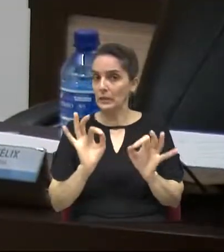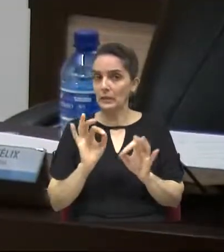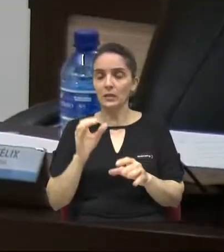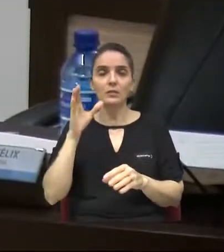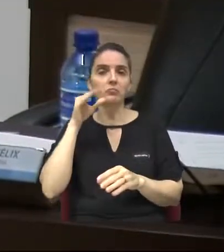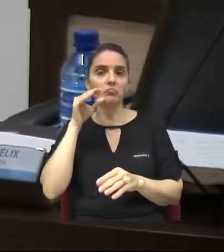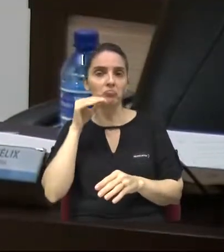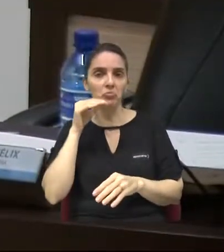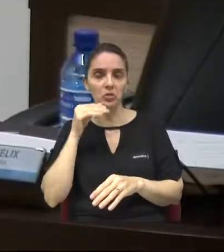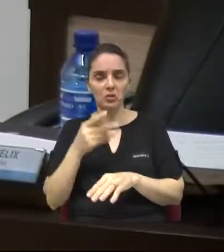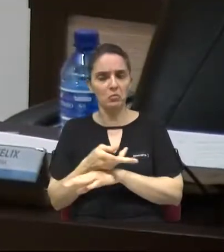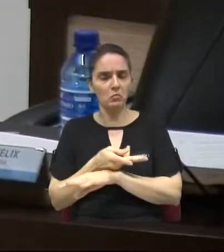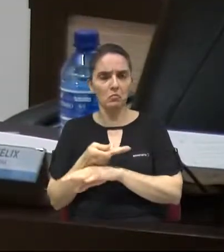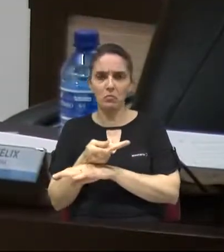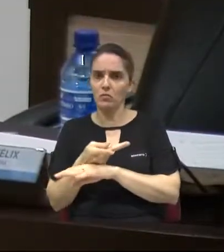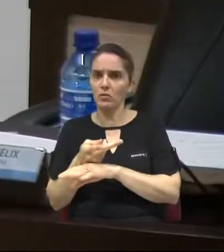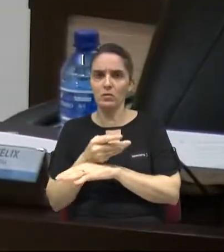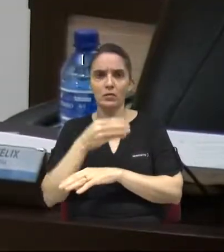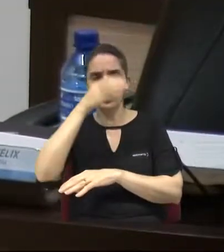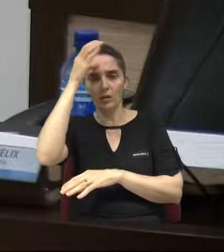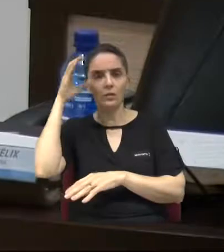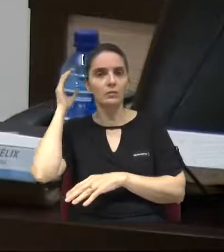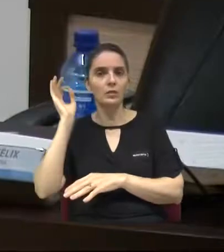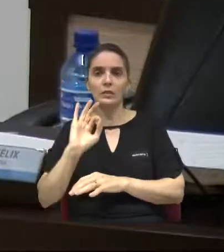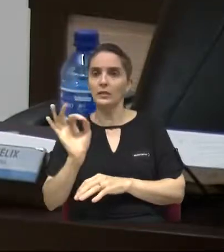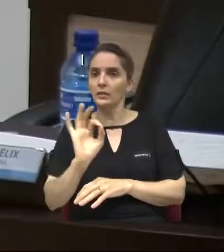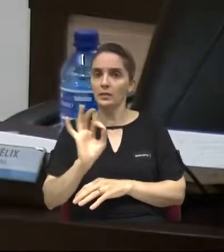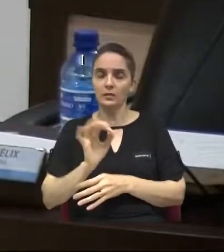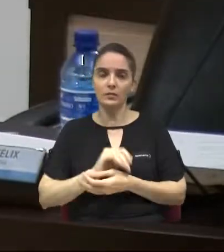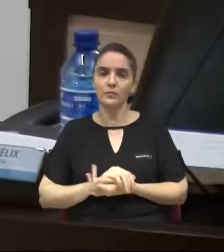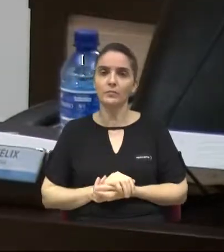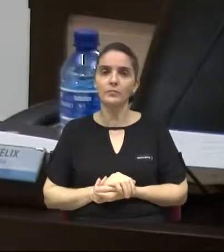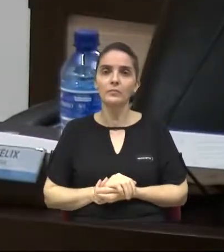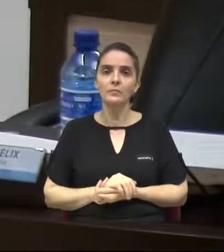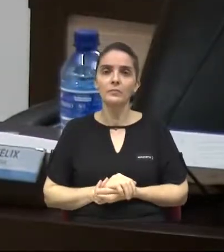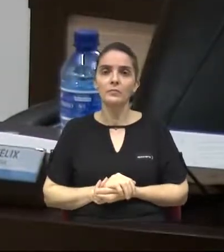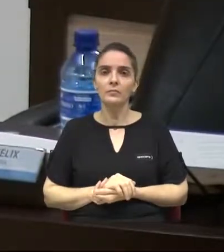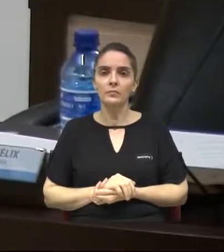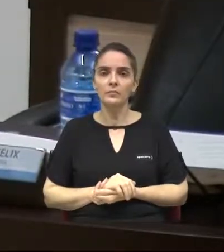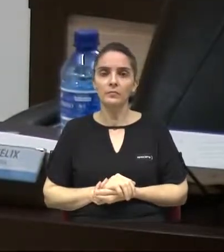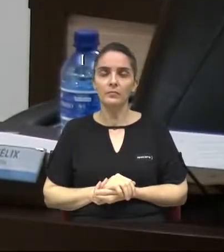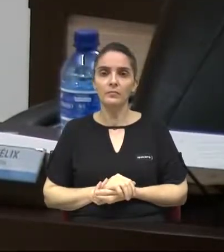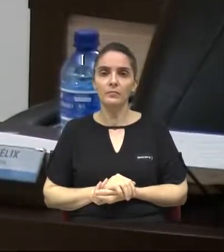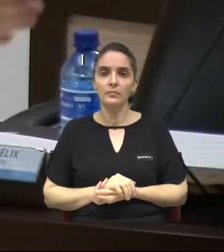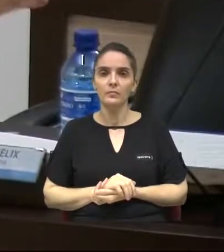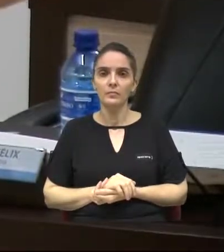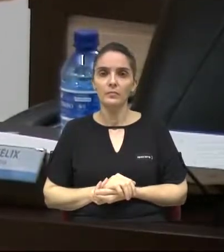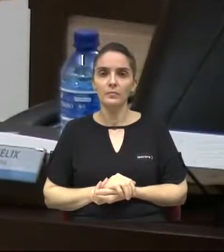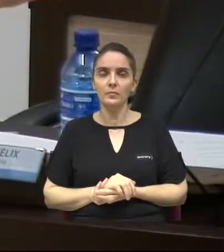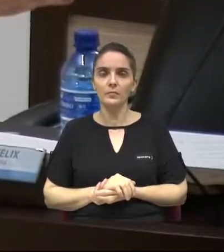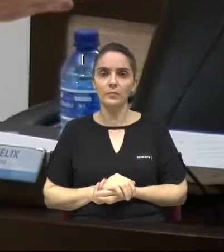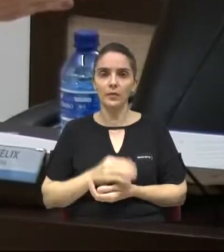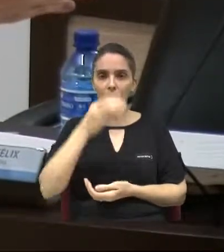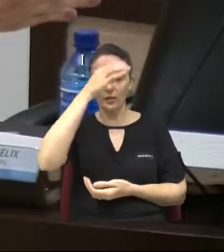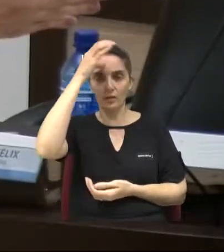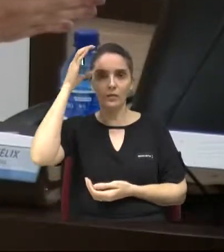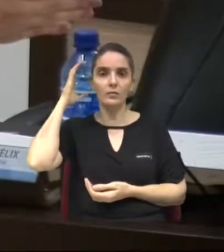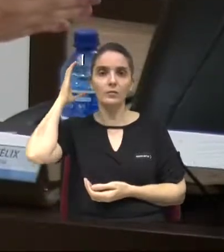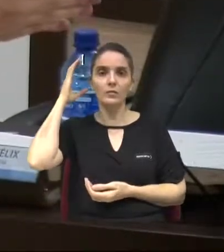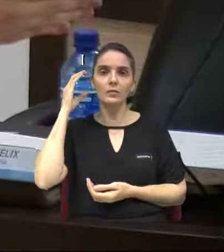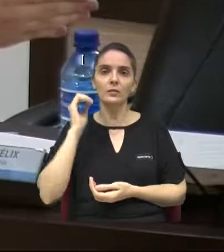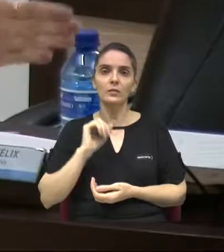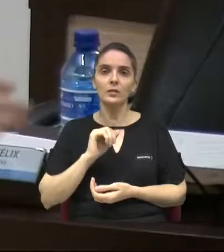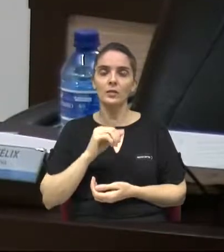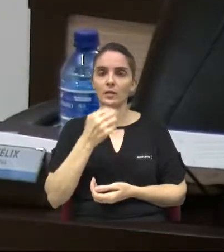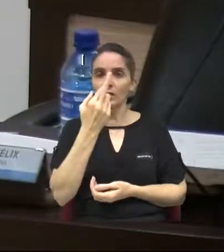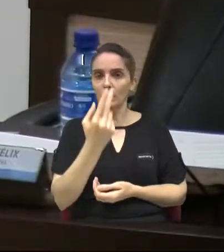procurou, eu nem da base me coloco mais. Inclusive, registro da jornalista